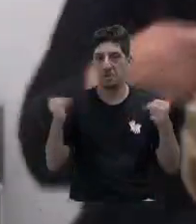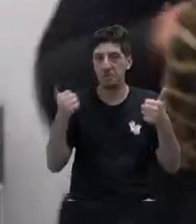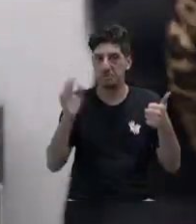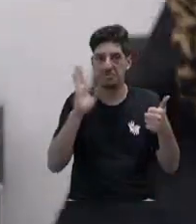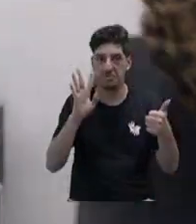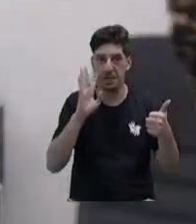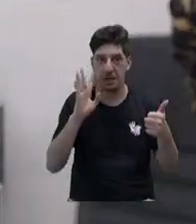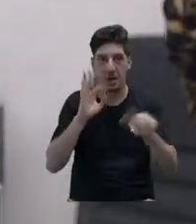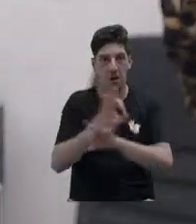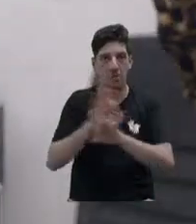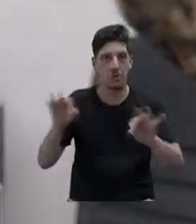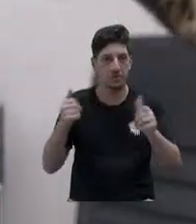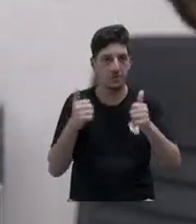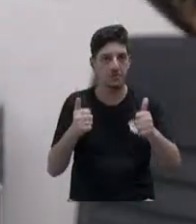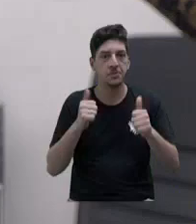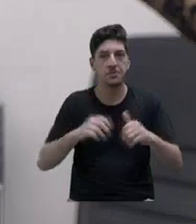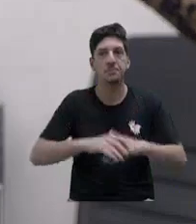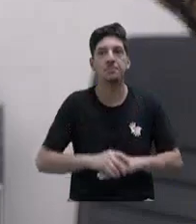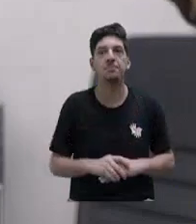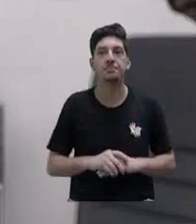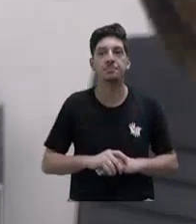que